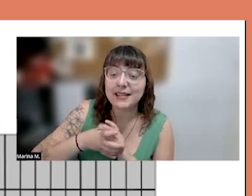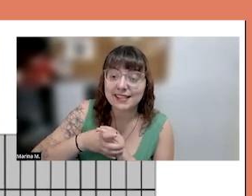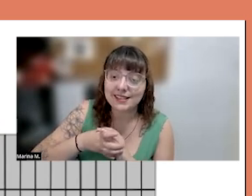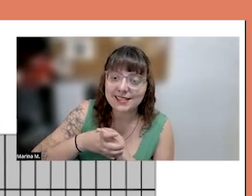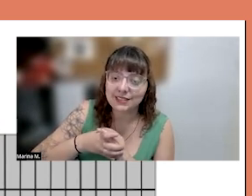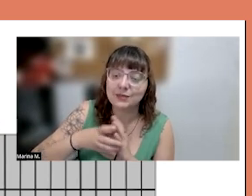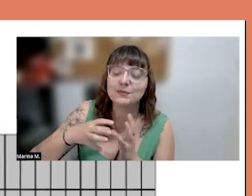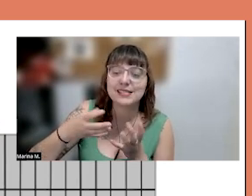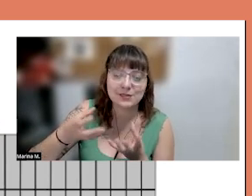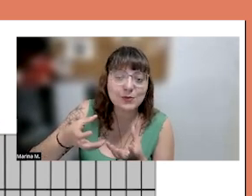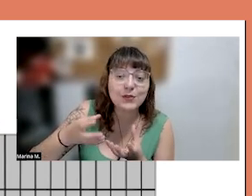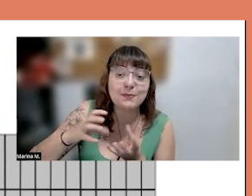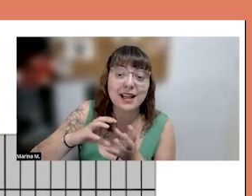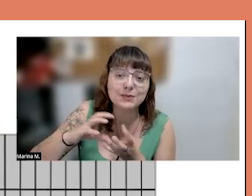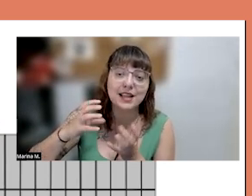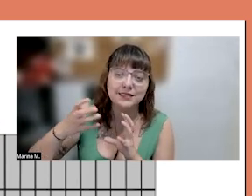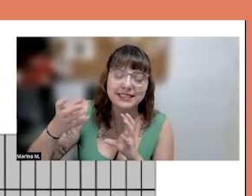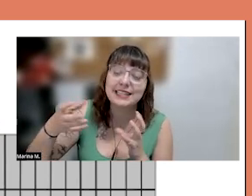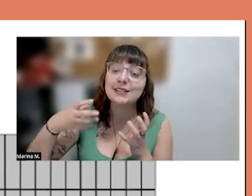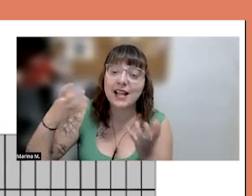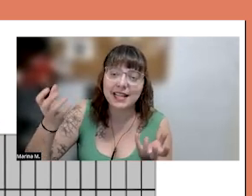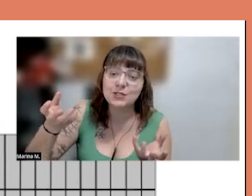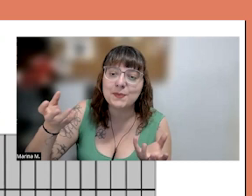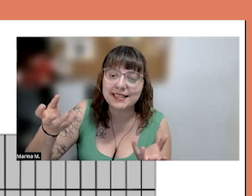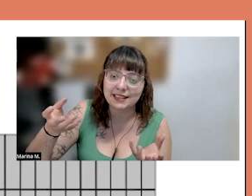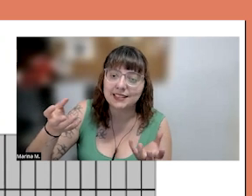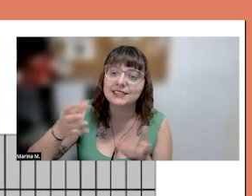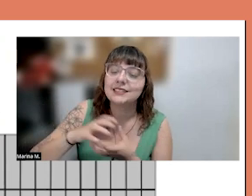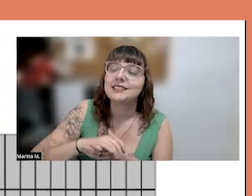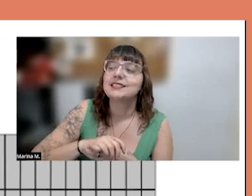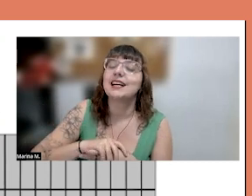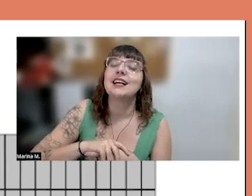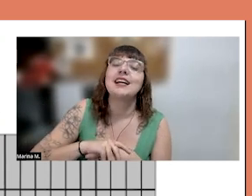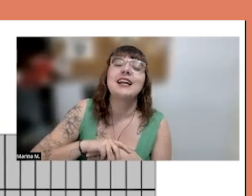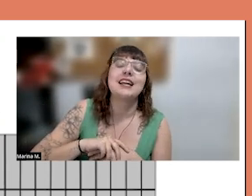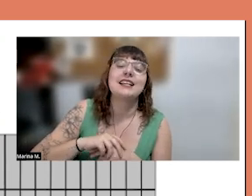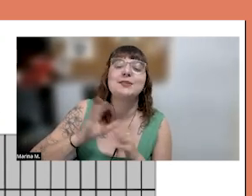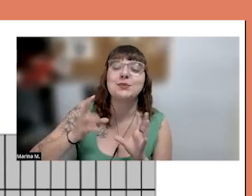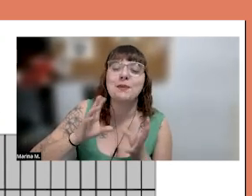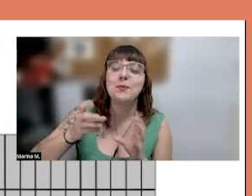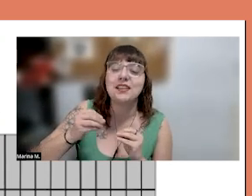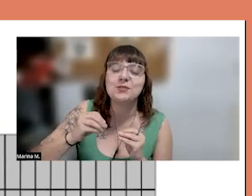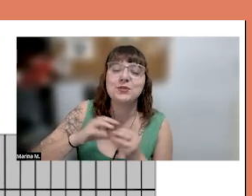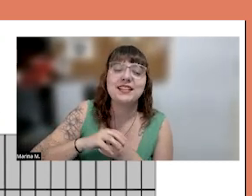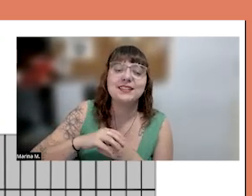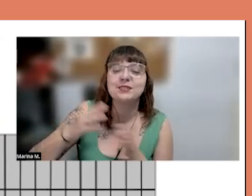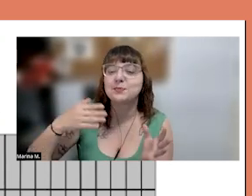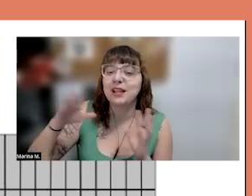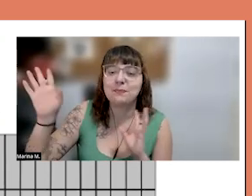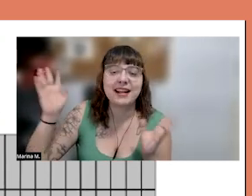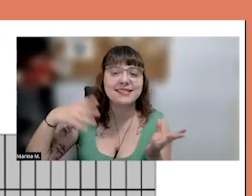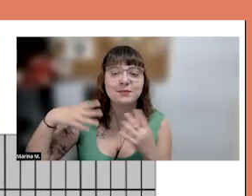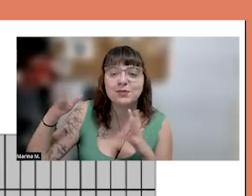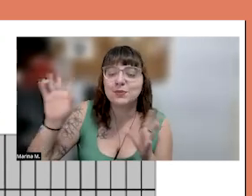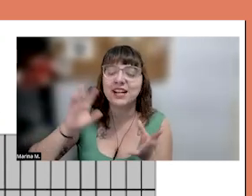na representação. Mas o formato real da Terra não é aquele de batata, tá? É, então, tomar um pouquinho de cuidado,